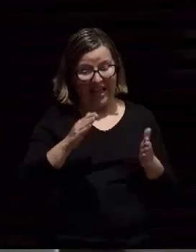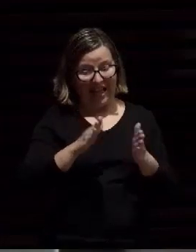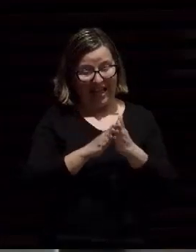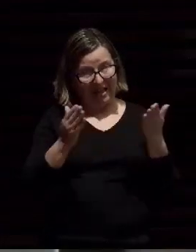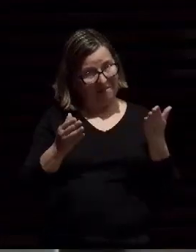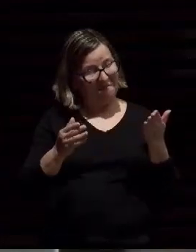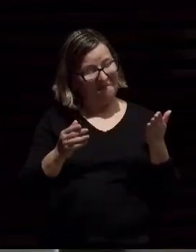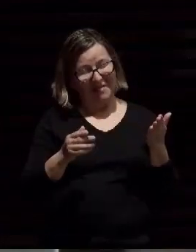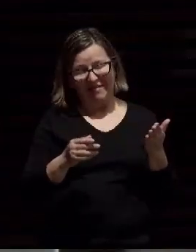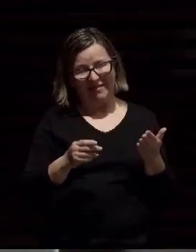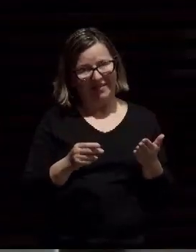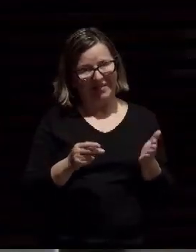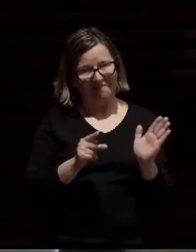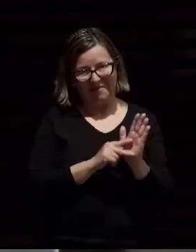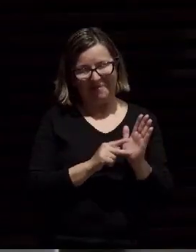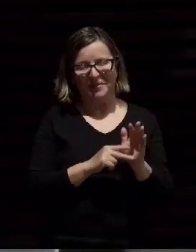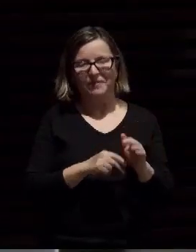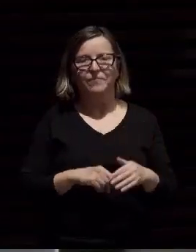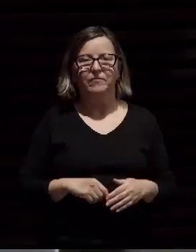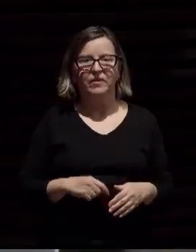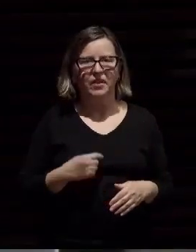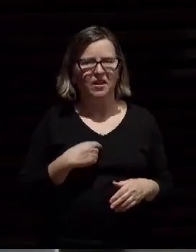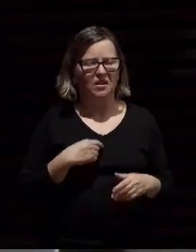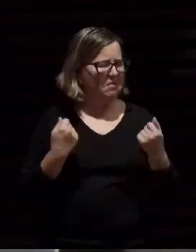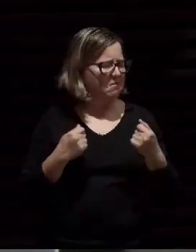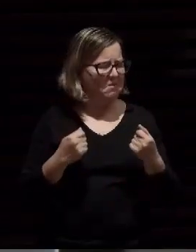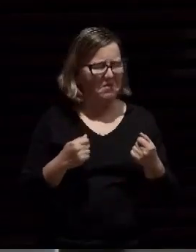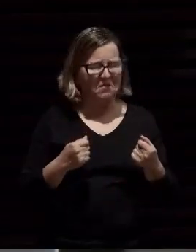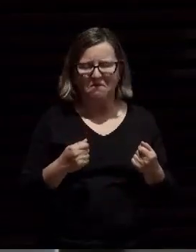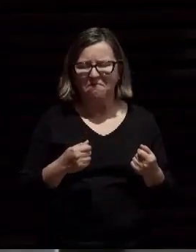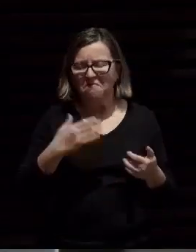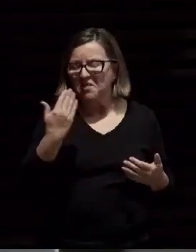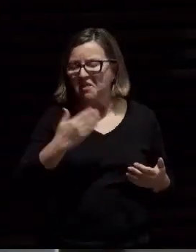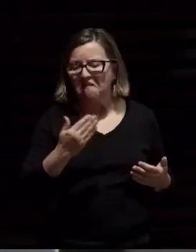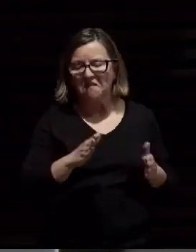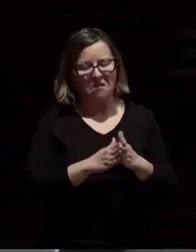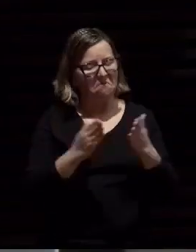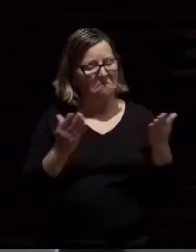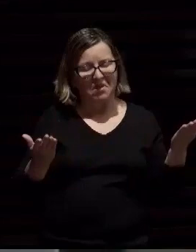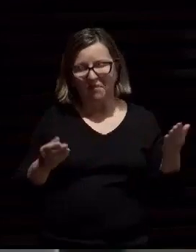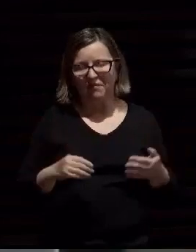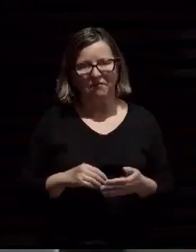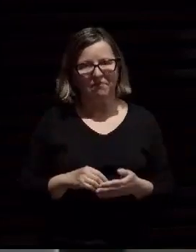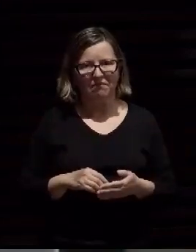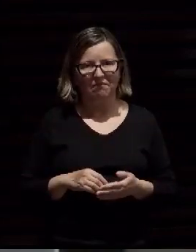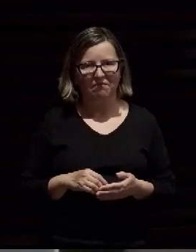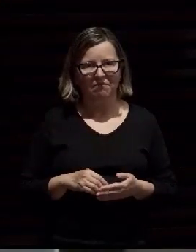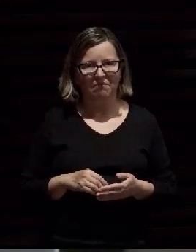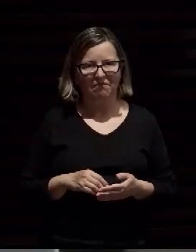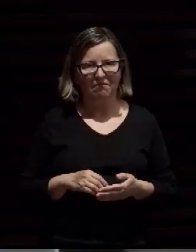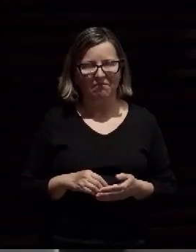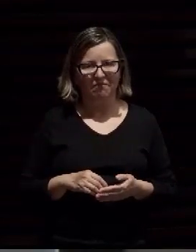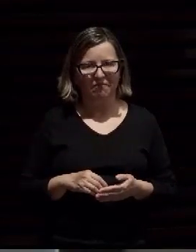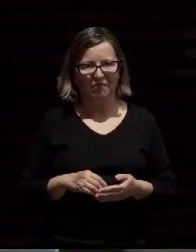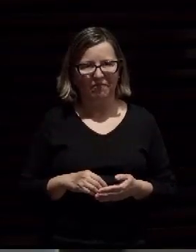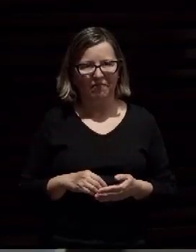Eu não preciso provar a Bíblia. A minha apologética não é tentar sustentar fatos para mentes